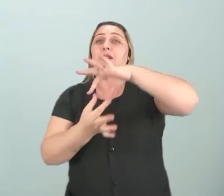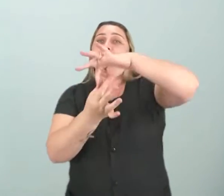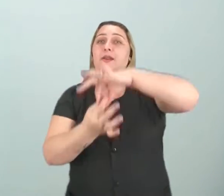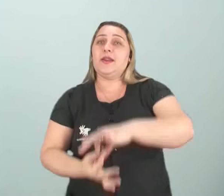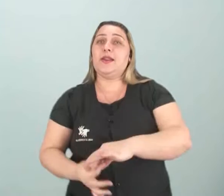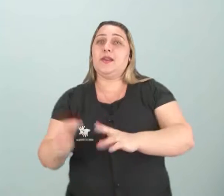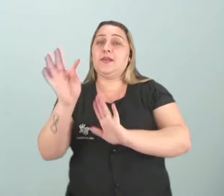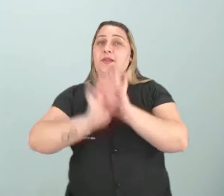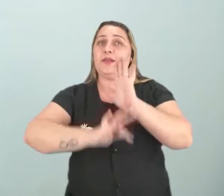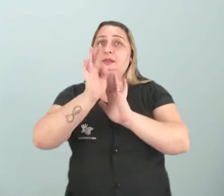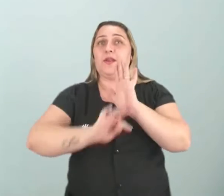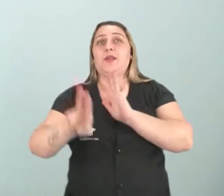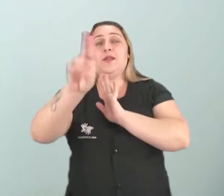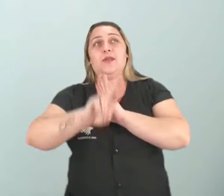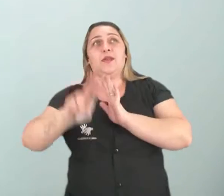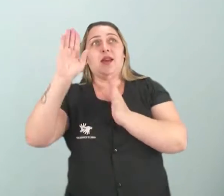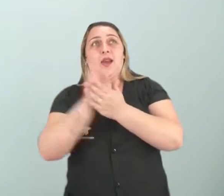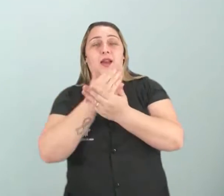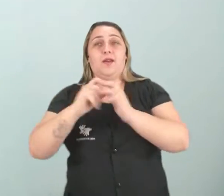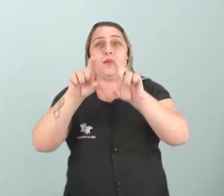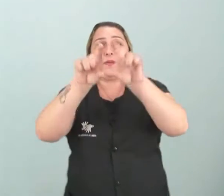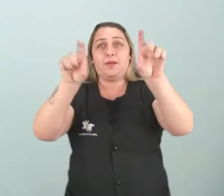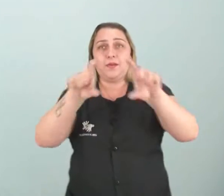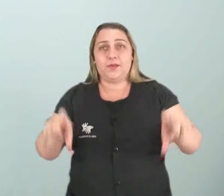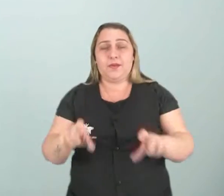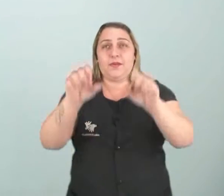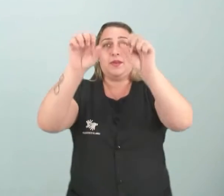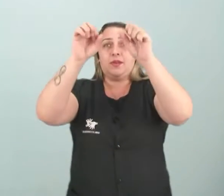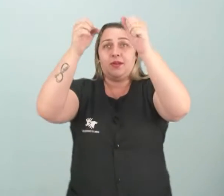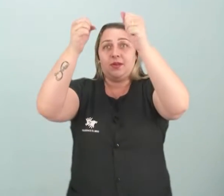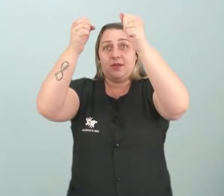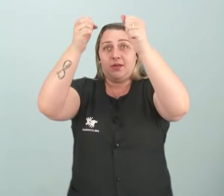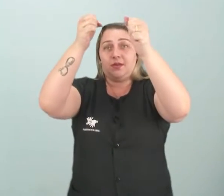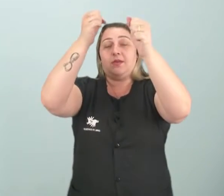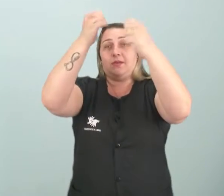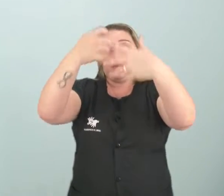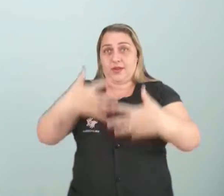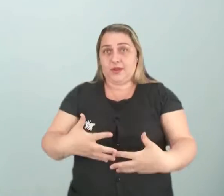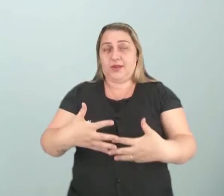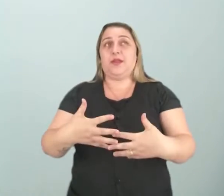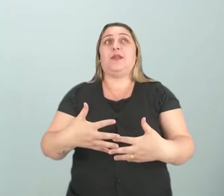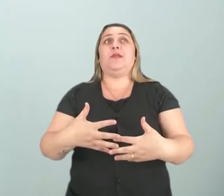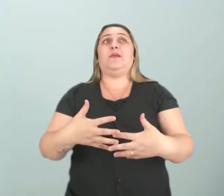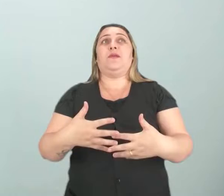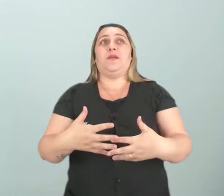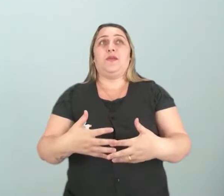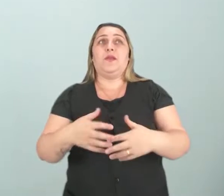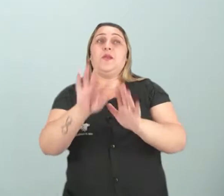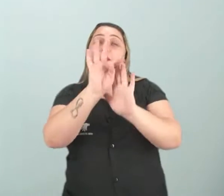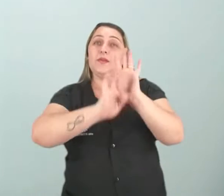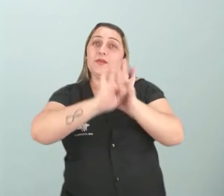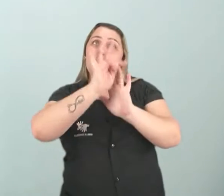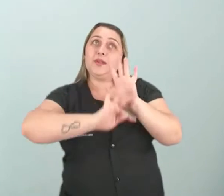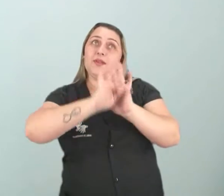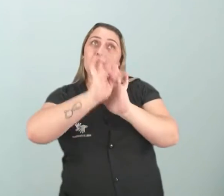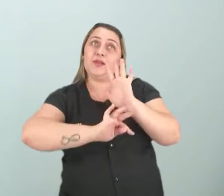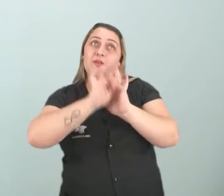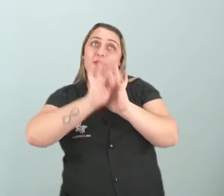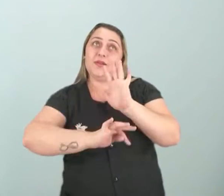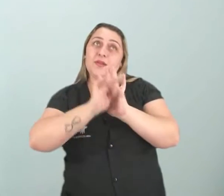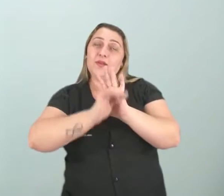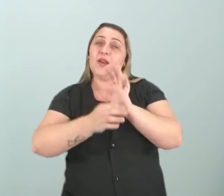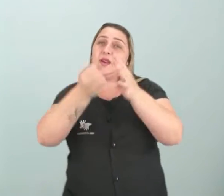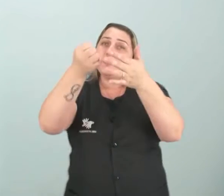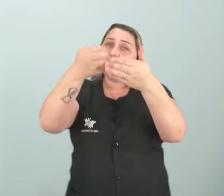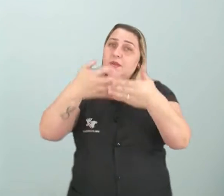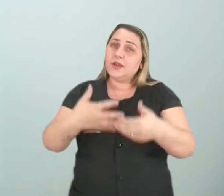Para isso, nós vamos utilizar alguns trechos da narrativa de aventura. Trata-se então de um texto que vai contar